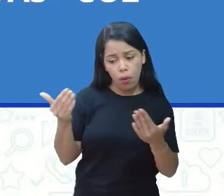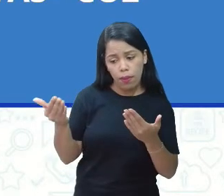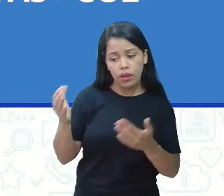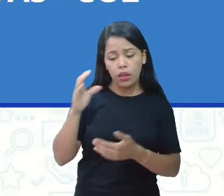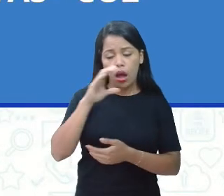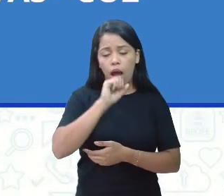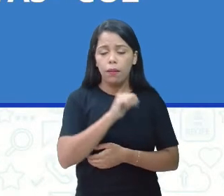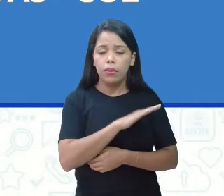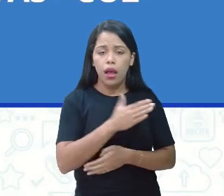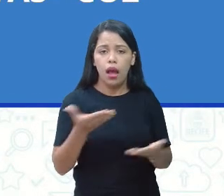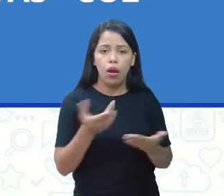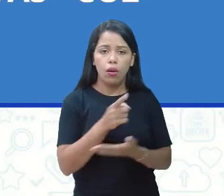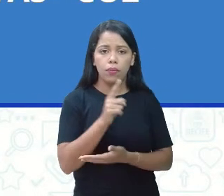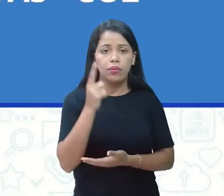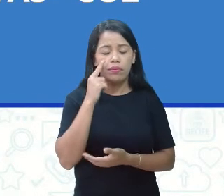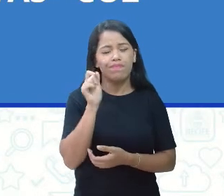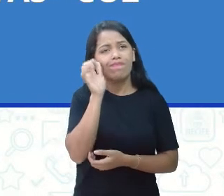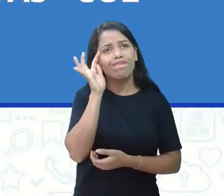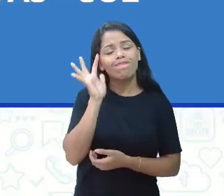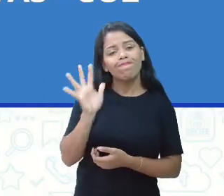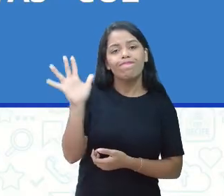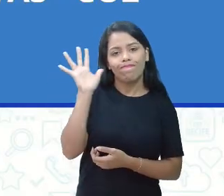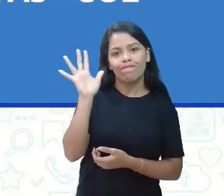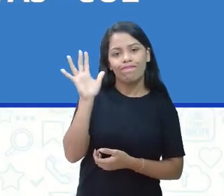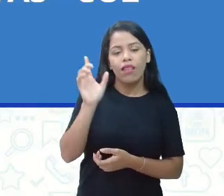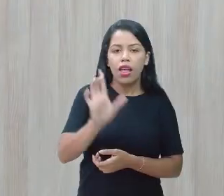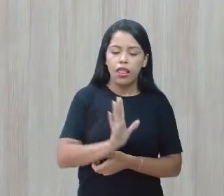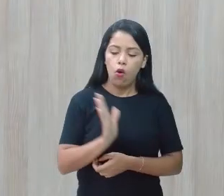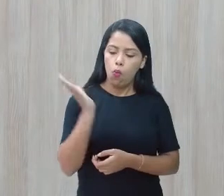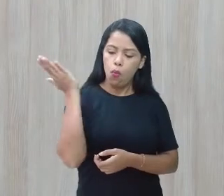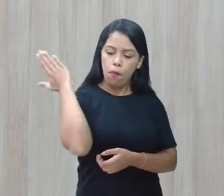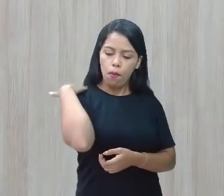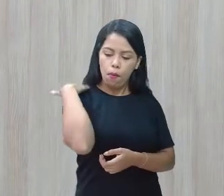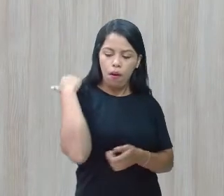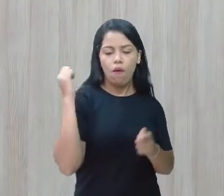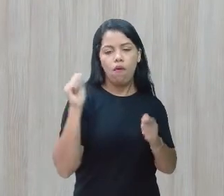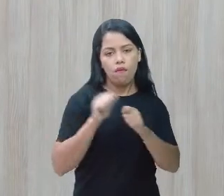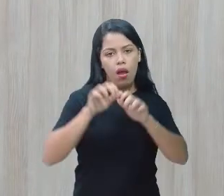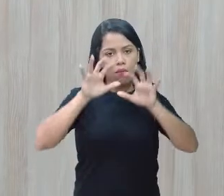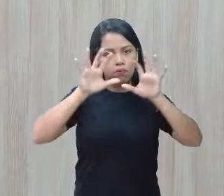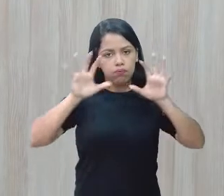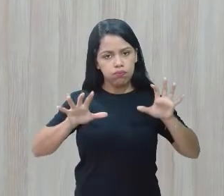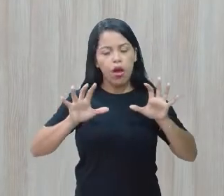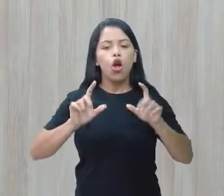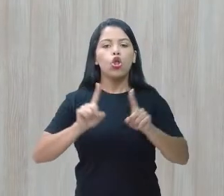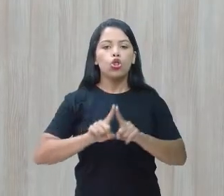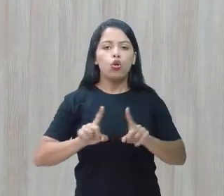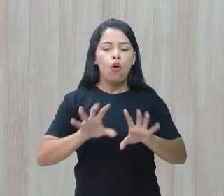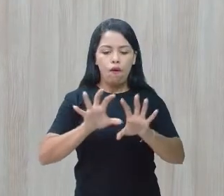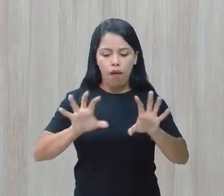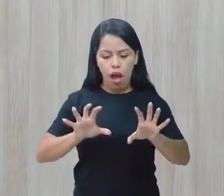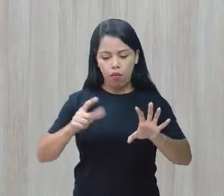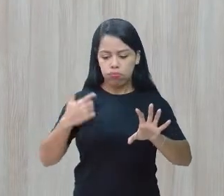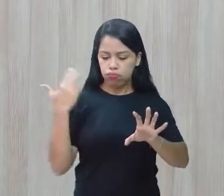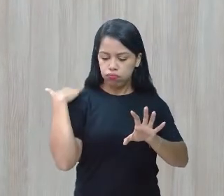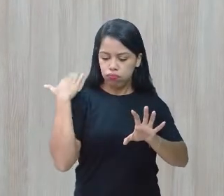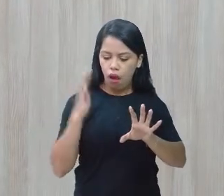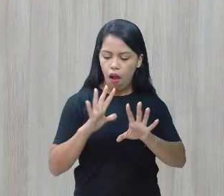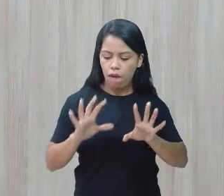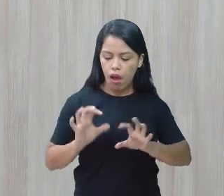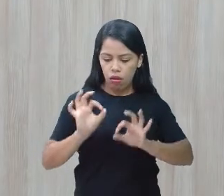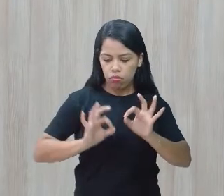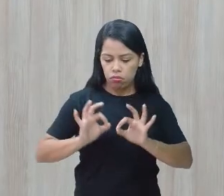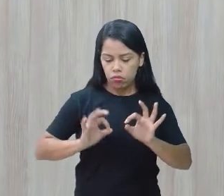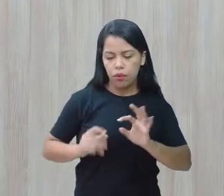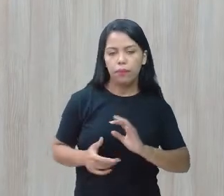rápida para vocês. Imagine que os pulmões, eles fizeram trabalho, mas na hora que vamos dizer, o preparo